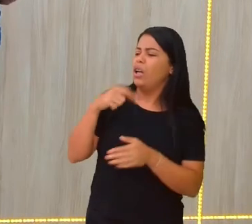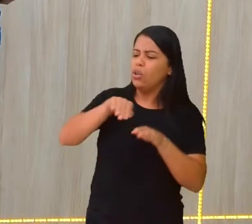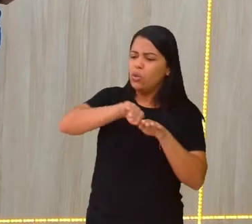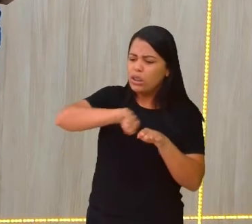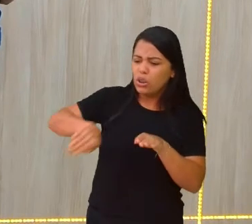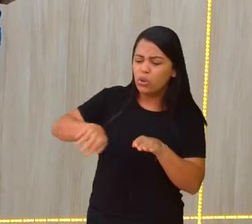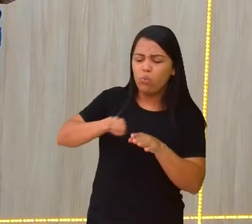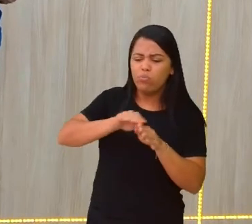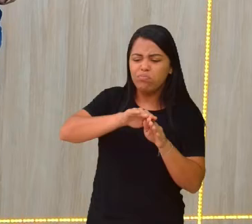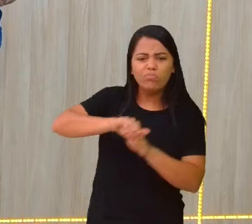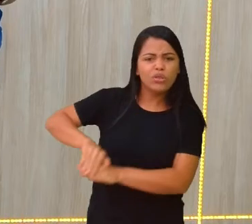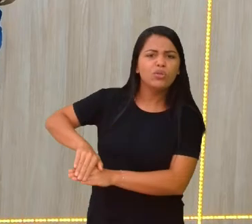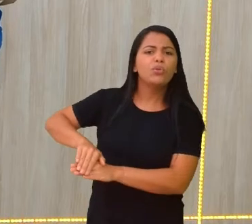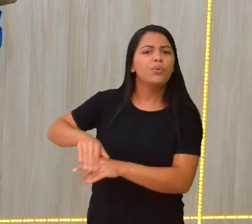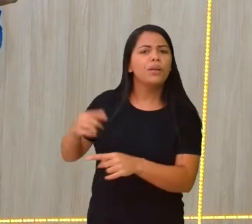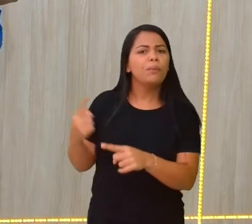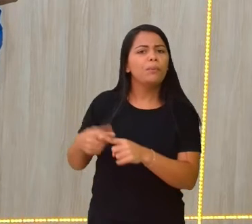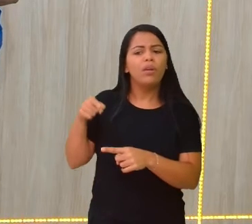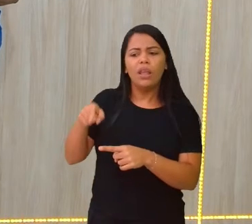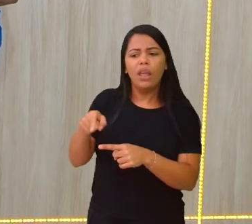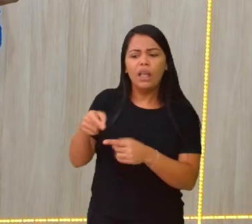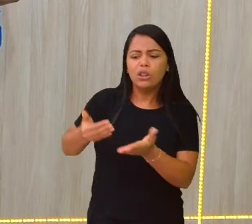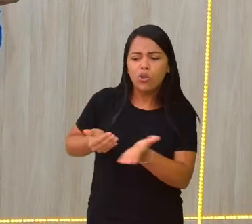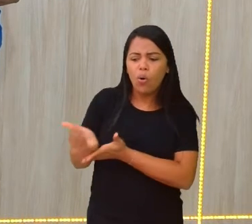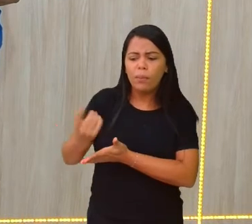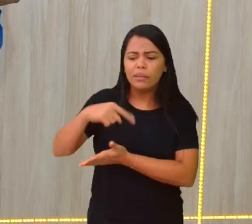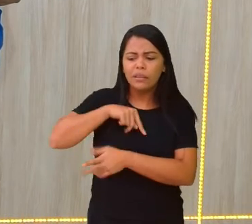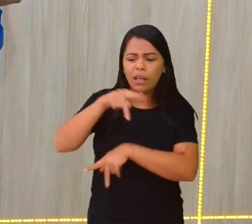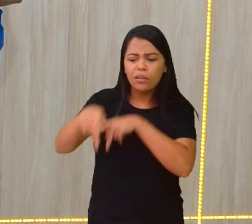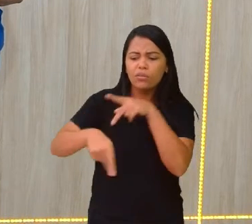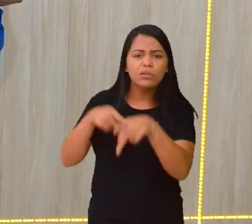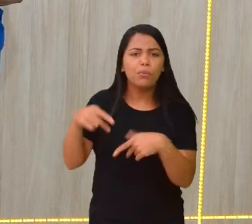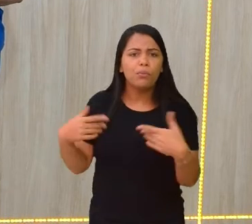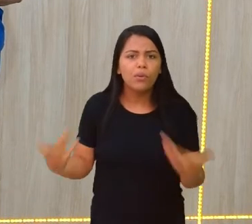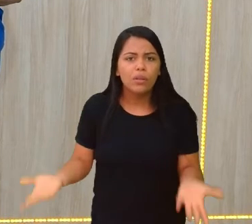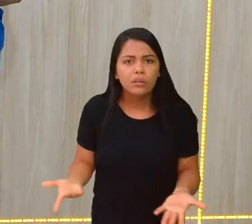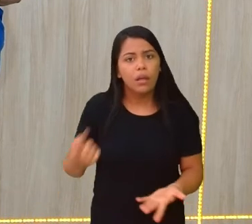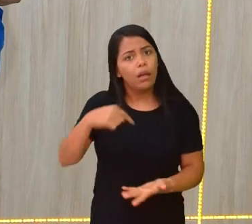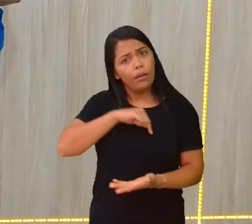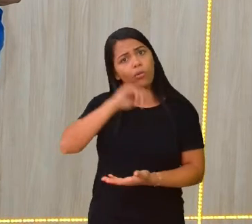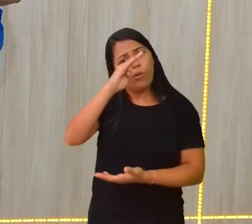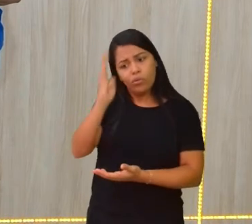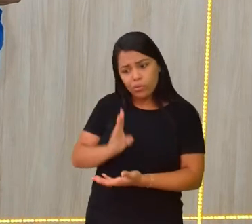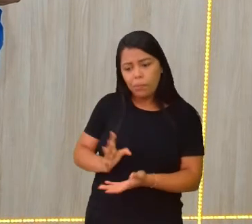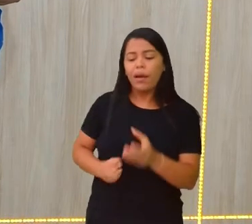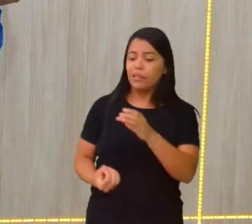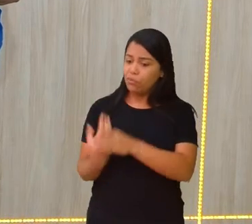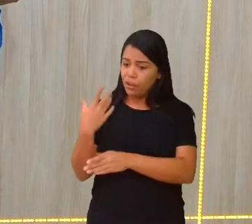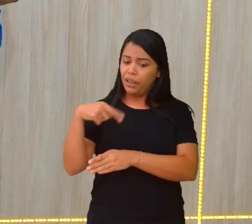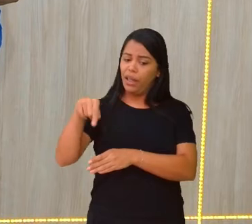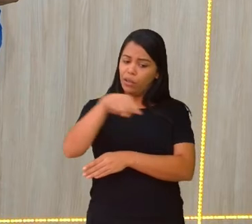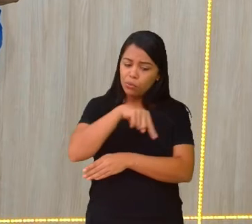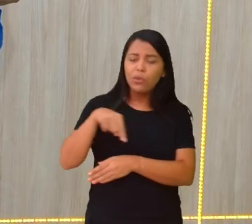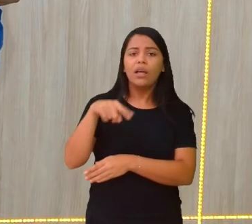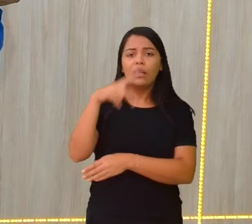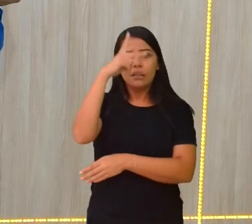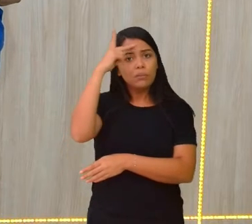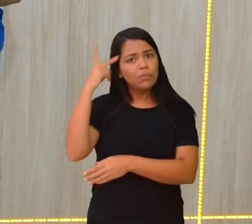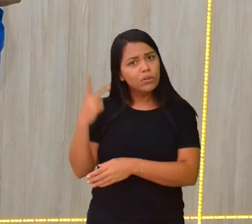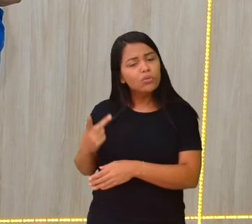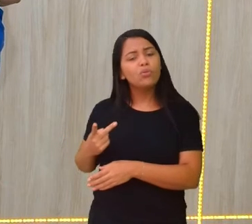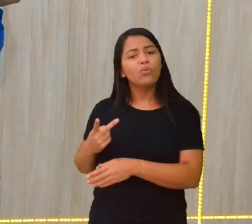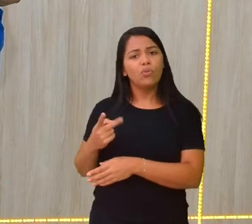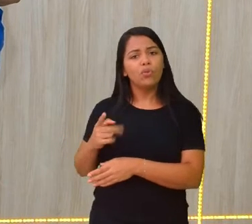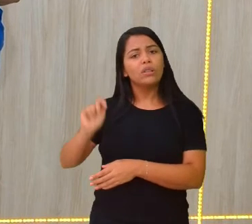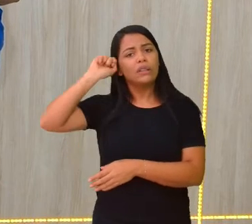a nossa raiz, né? Isso, exatamente. A raiz da nossa existência. E nosso país foi construído por essas mãos, né? Por mãos negras, como